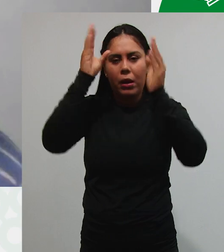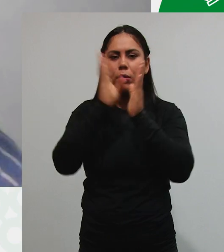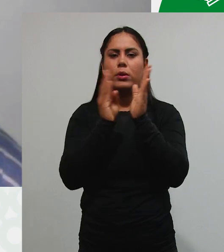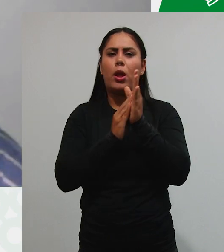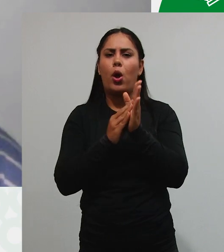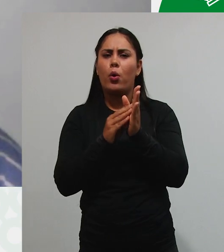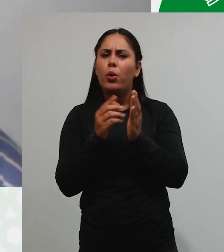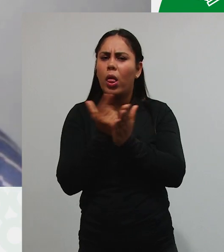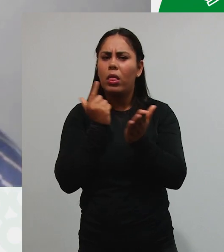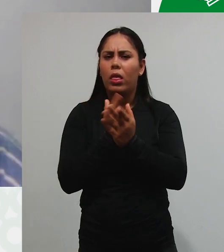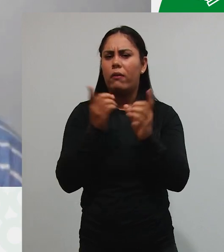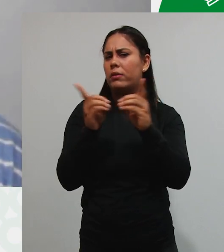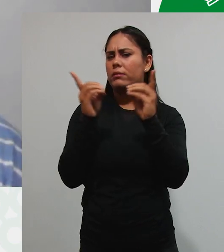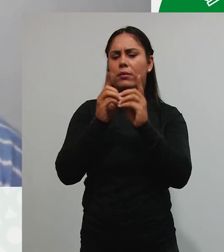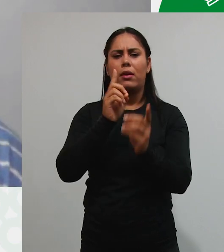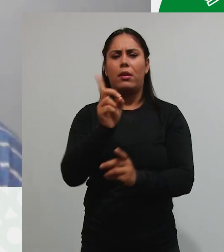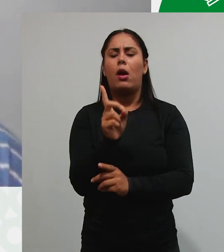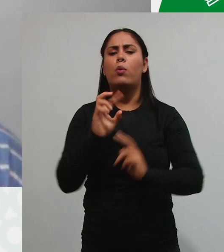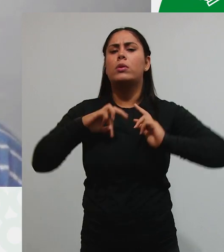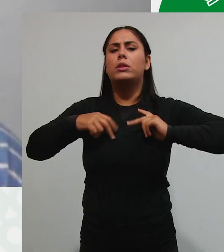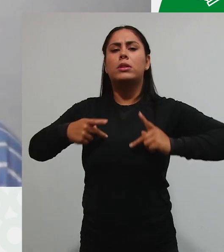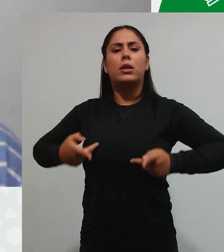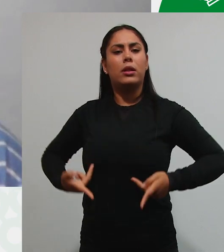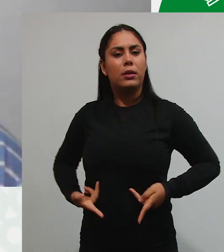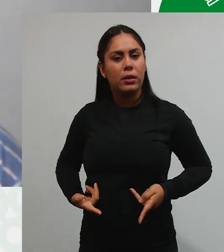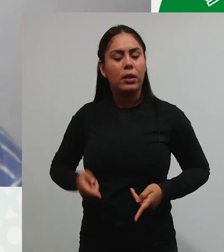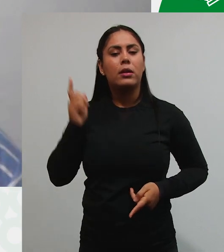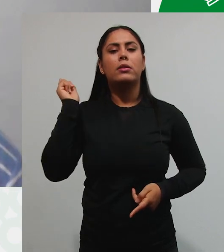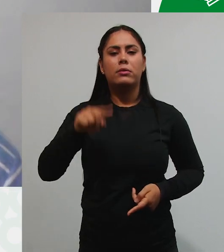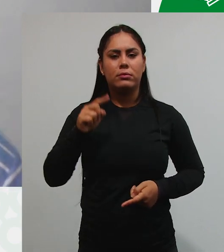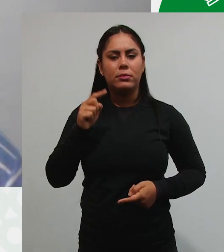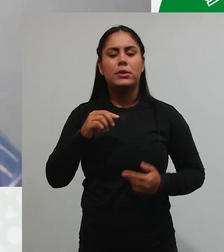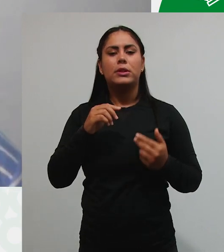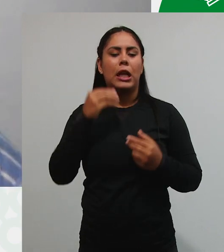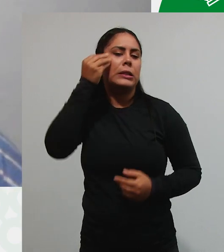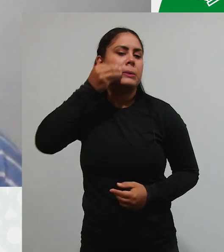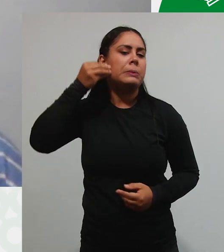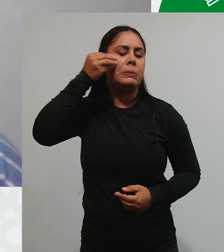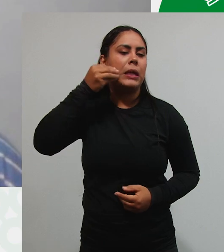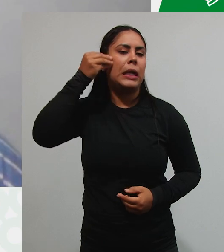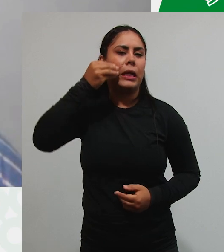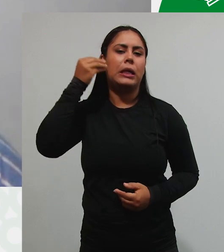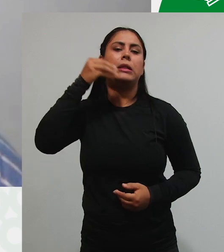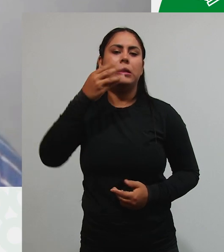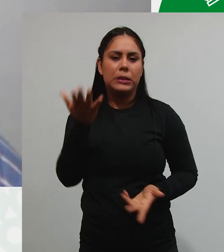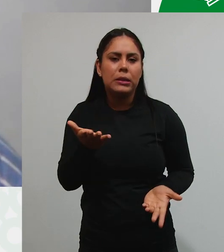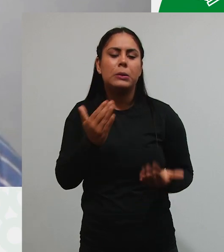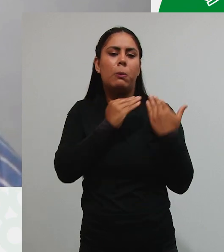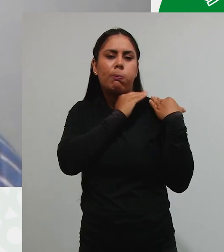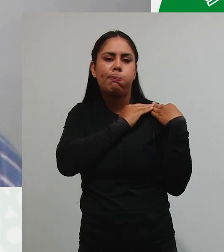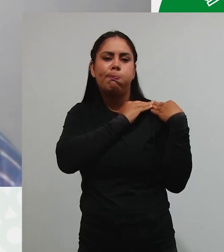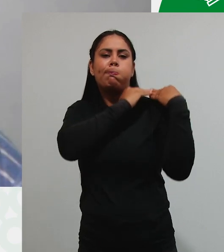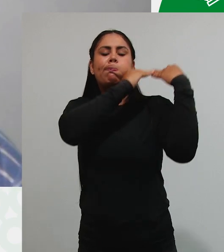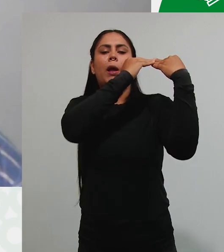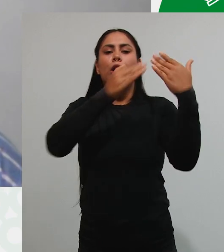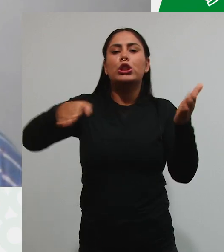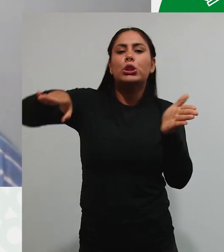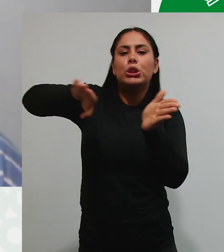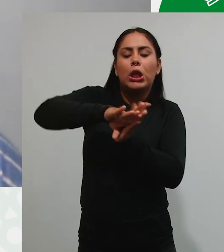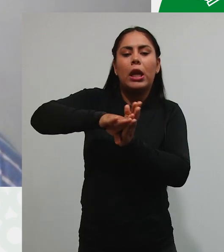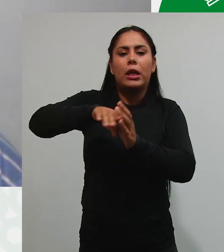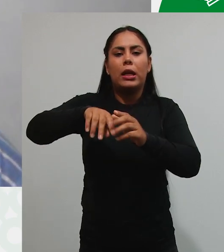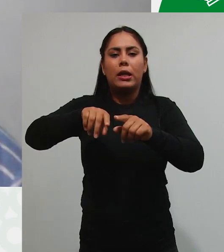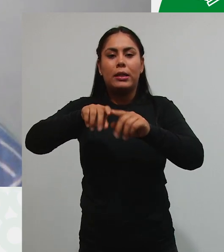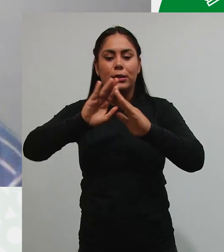está presente no livro didático, mas um ser humano que traz uma carga de vivência fora da escola, e quando